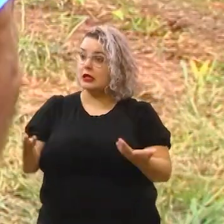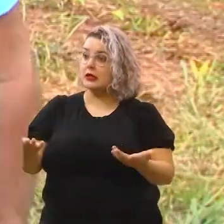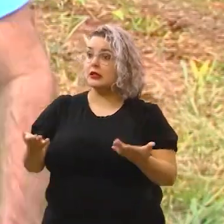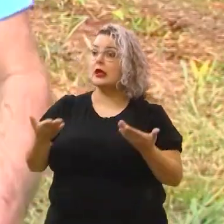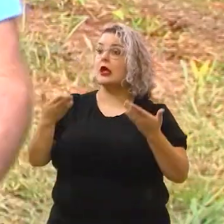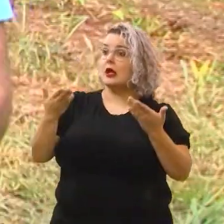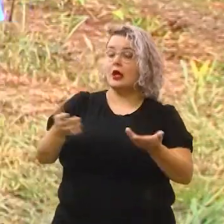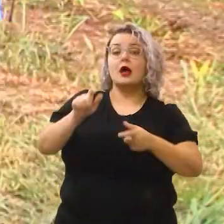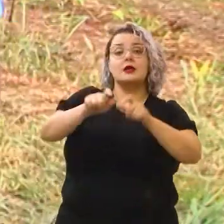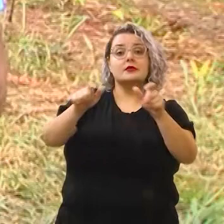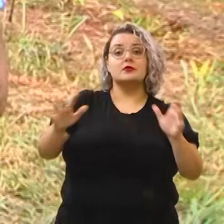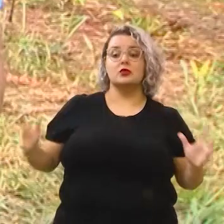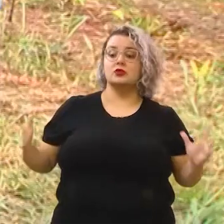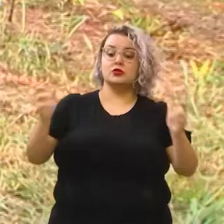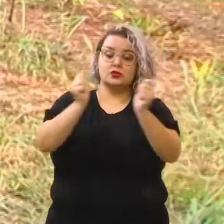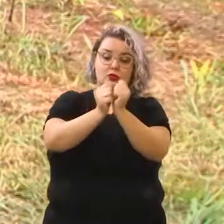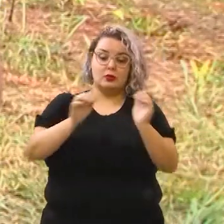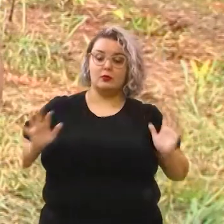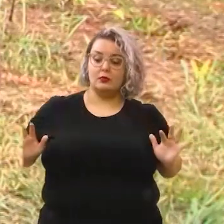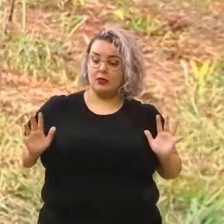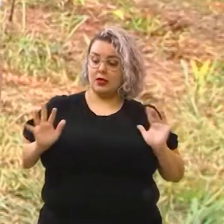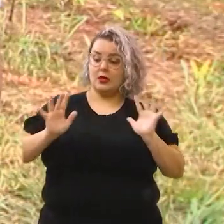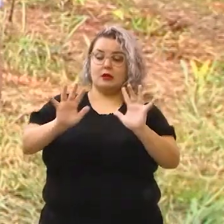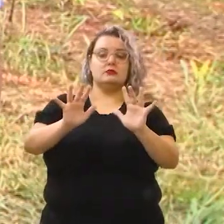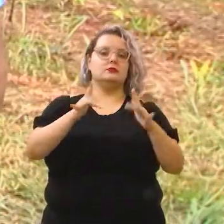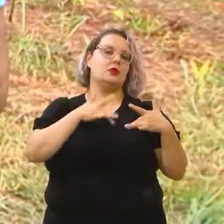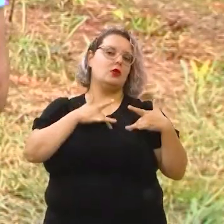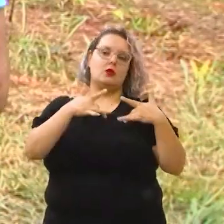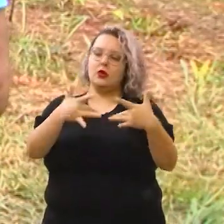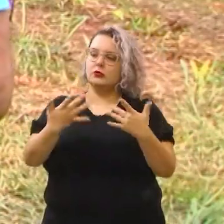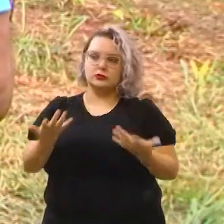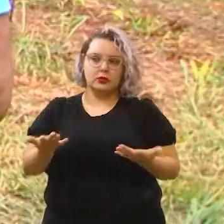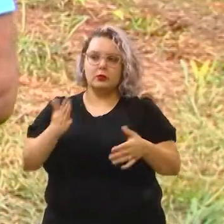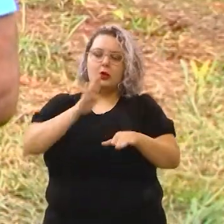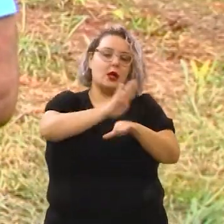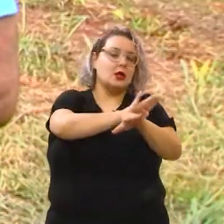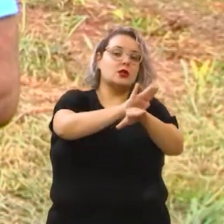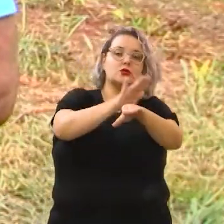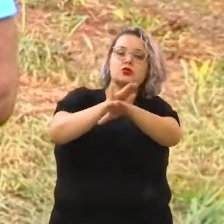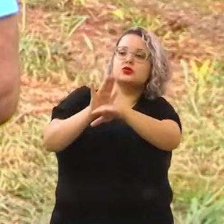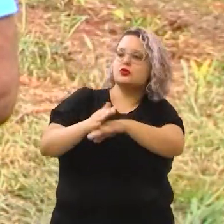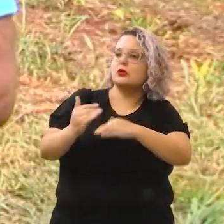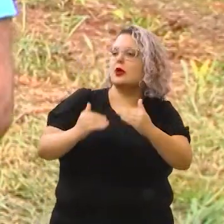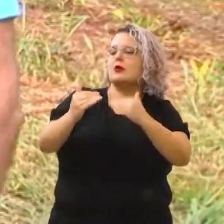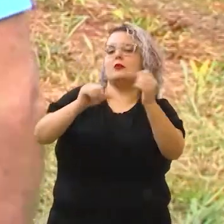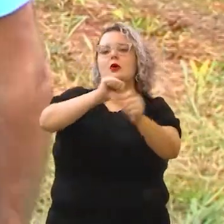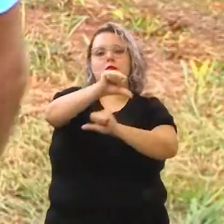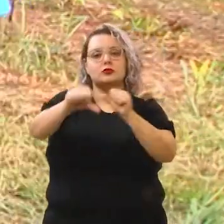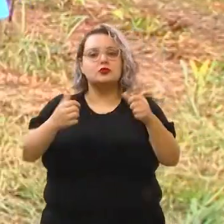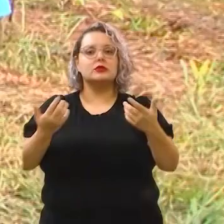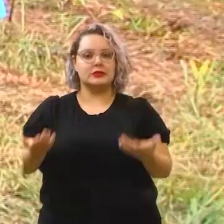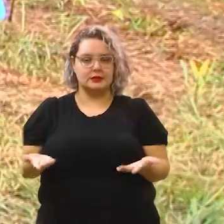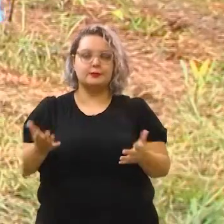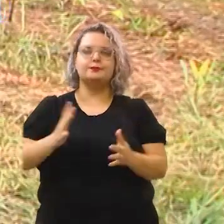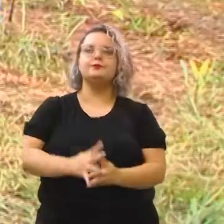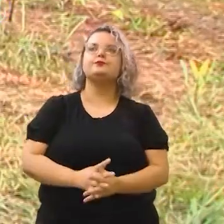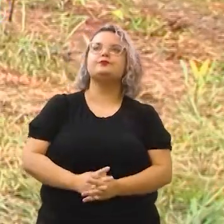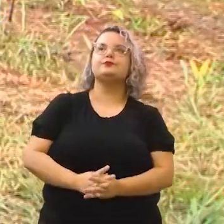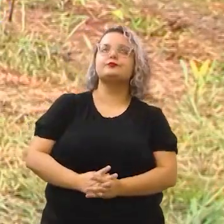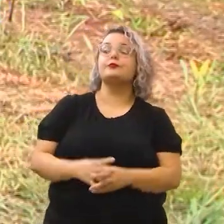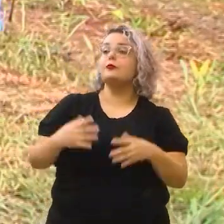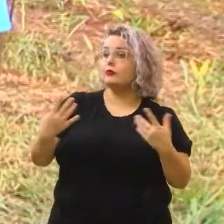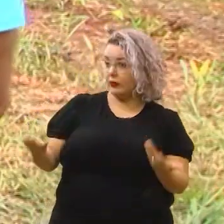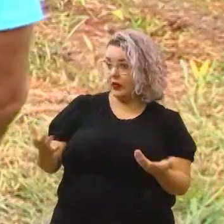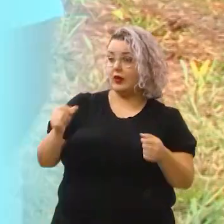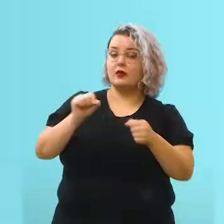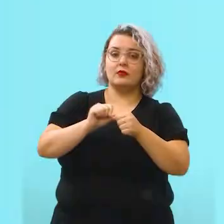essa questão das pessoas se juntarem de forma voluntária no sentido de promover uma mudança, né?